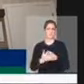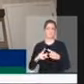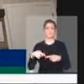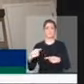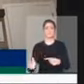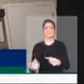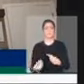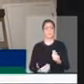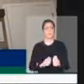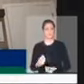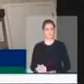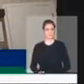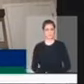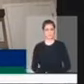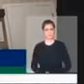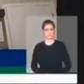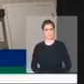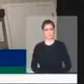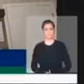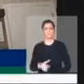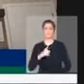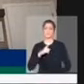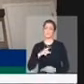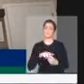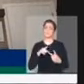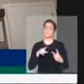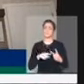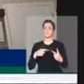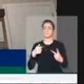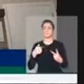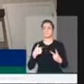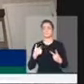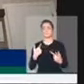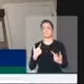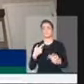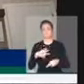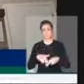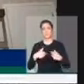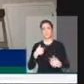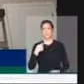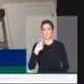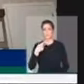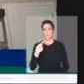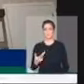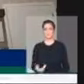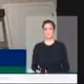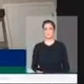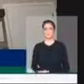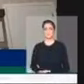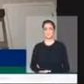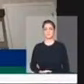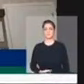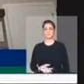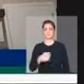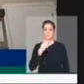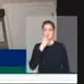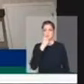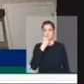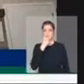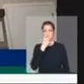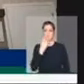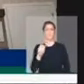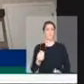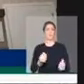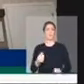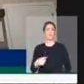é sustentam essa minha fala e dizem respeito do que faremos daqui para frente